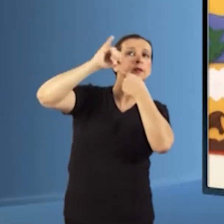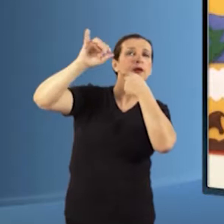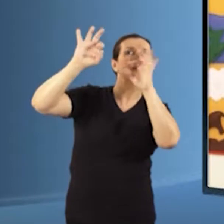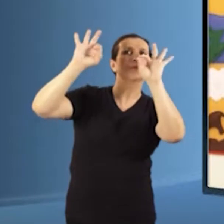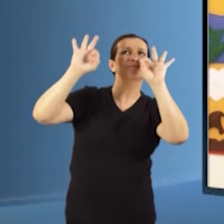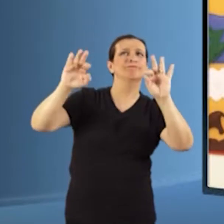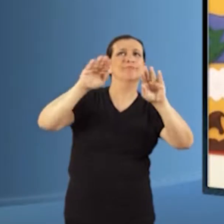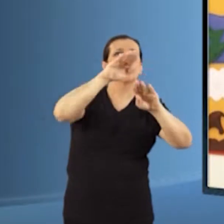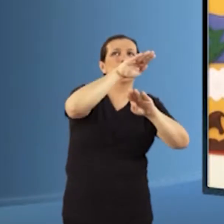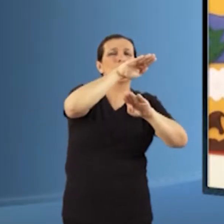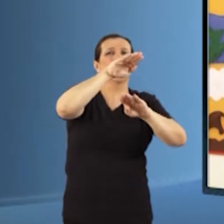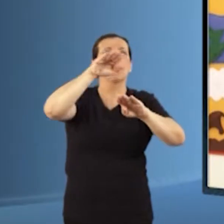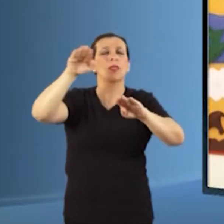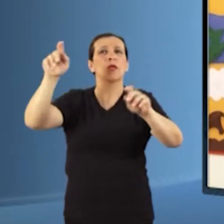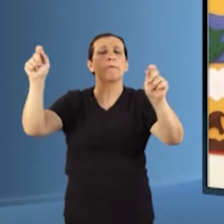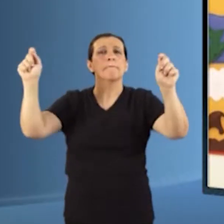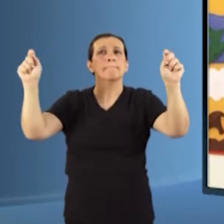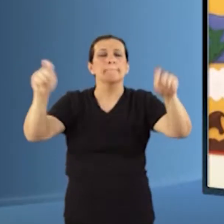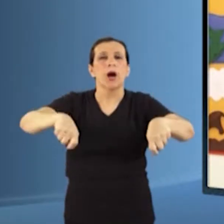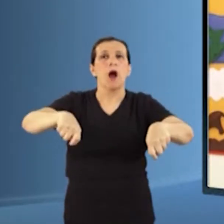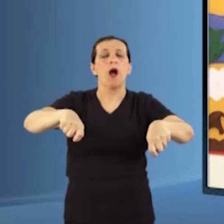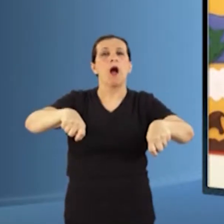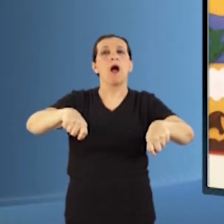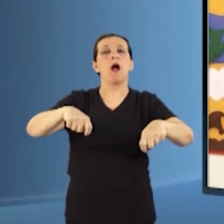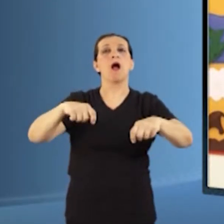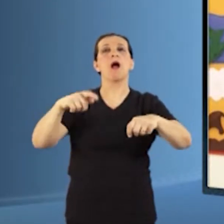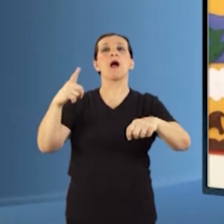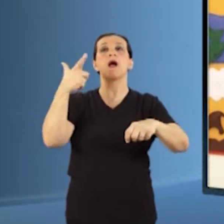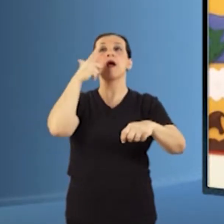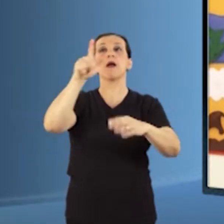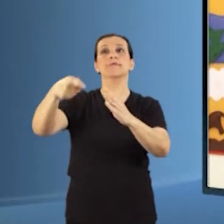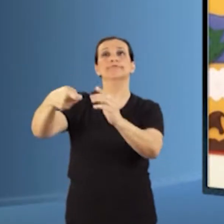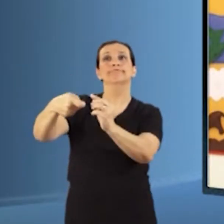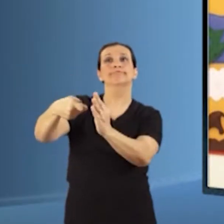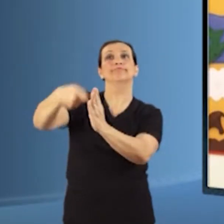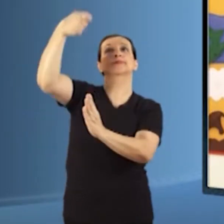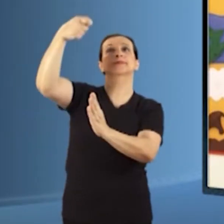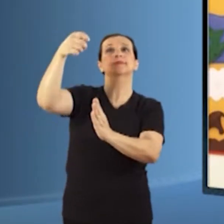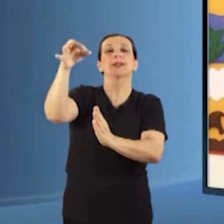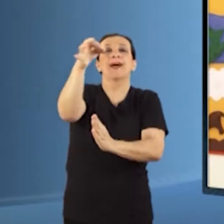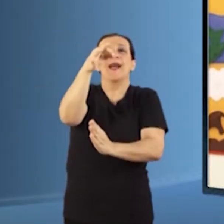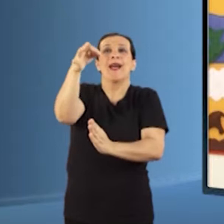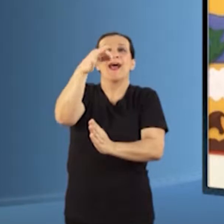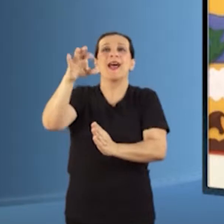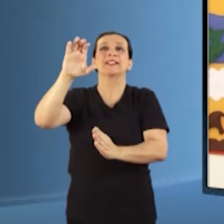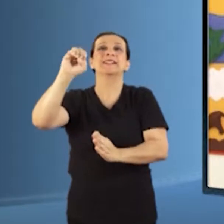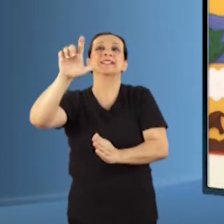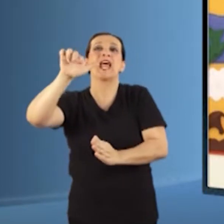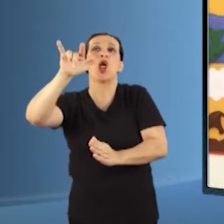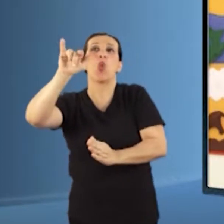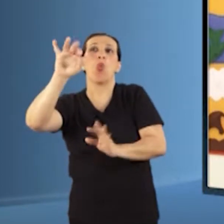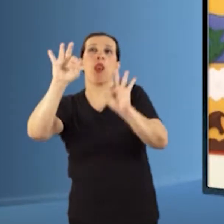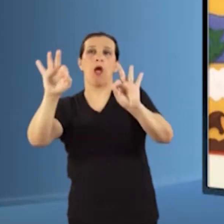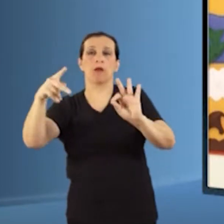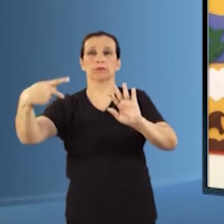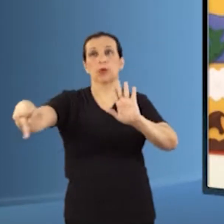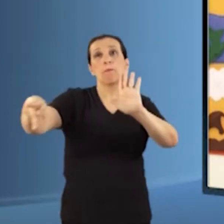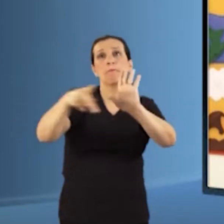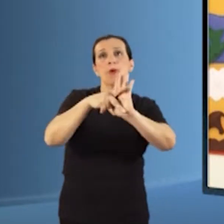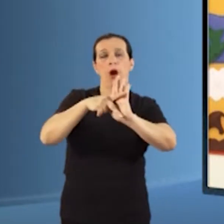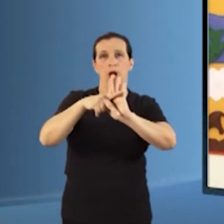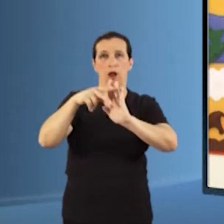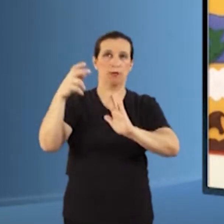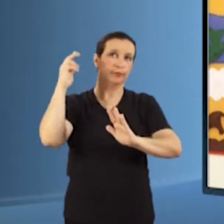auditivo num nível de corrente que seja suficiente para ativar as células do